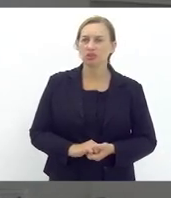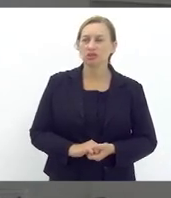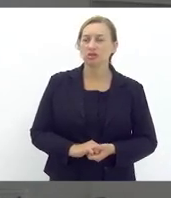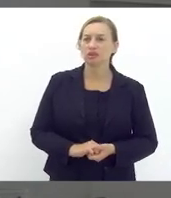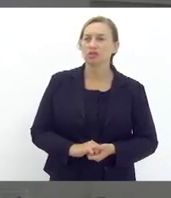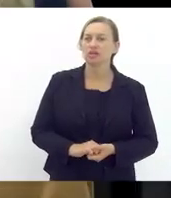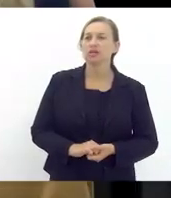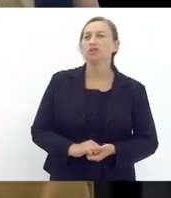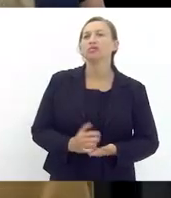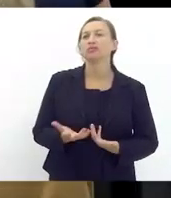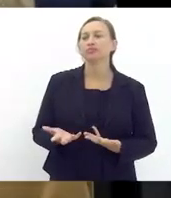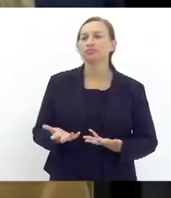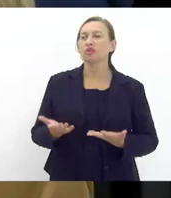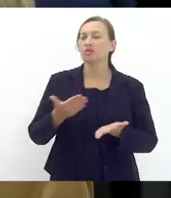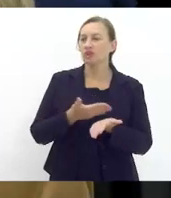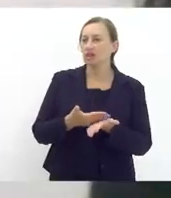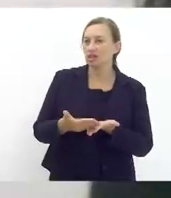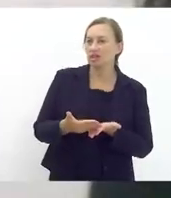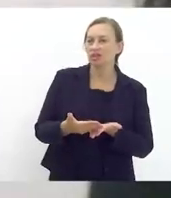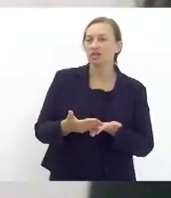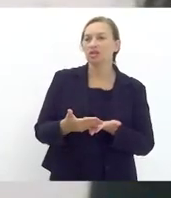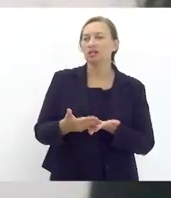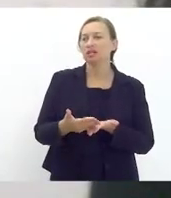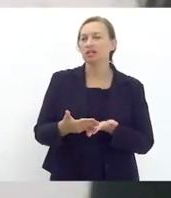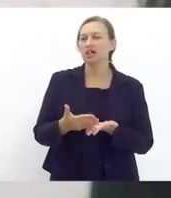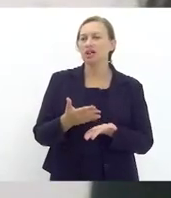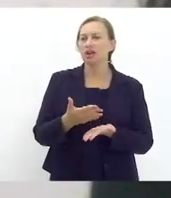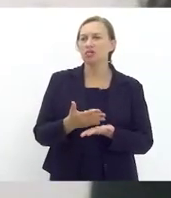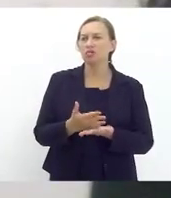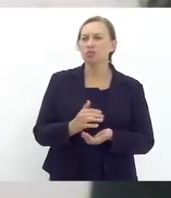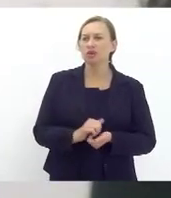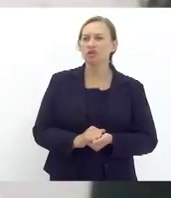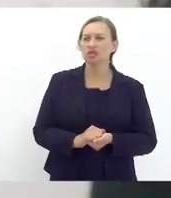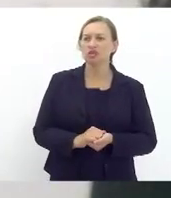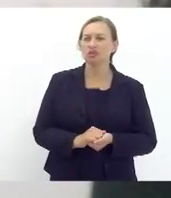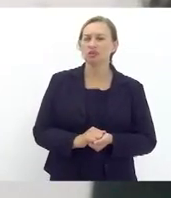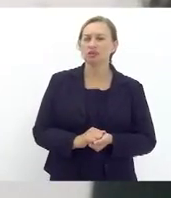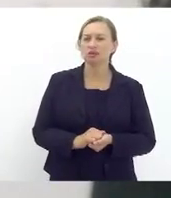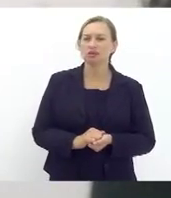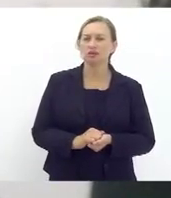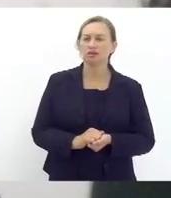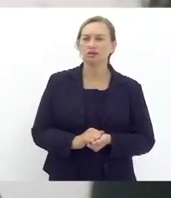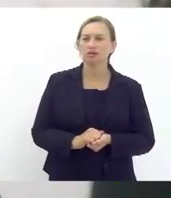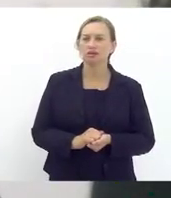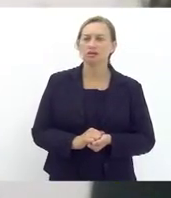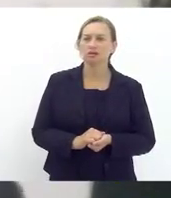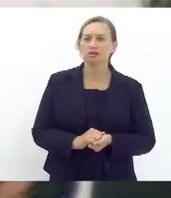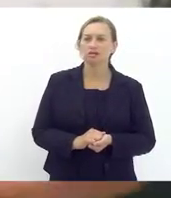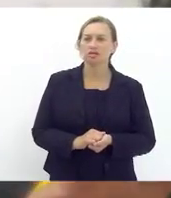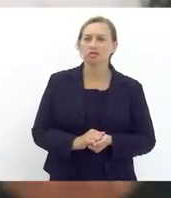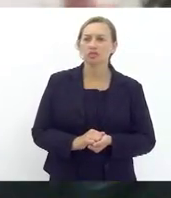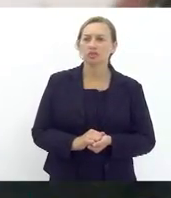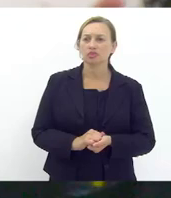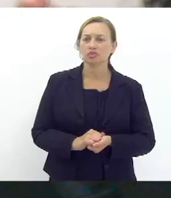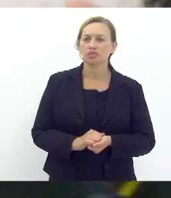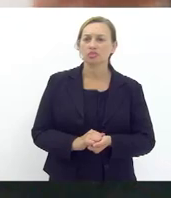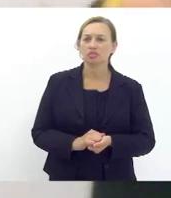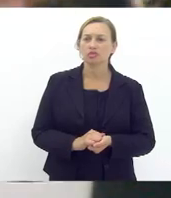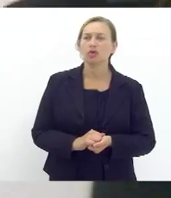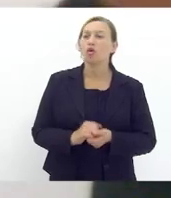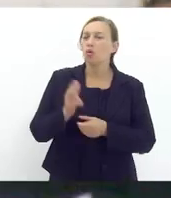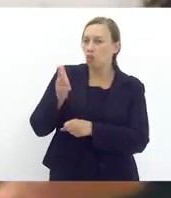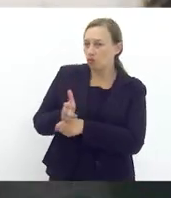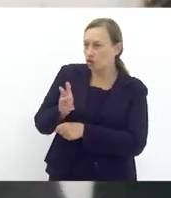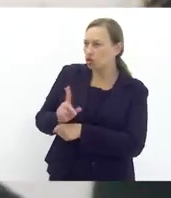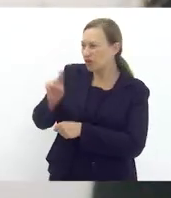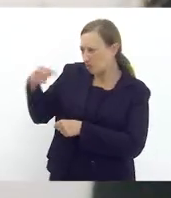simpatizar porque a gente vai começar a ver muito dela aí pelo Brasil inteiro o vídeo